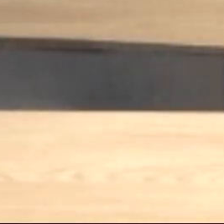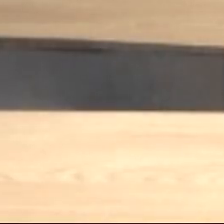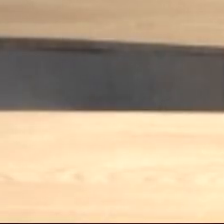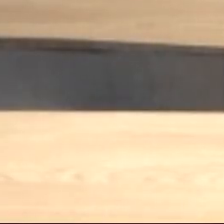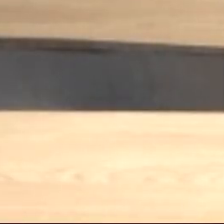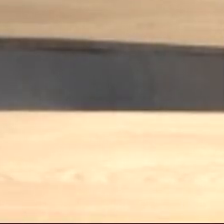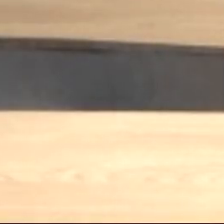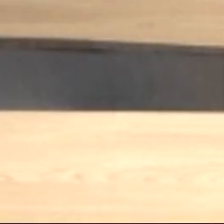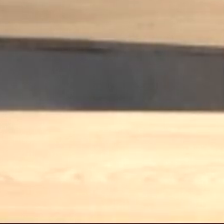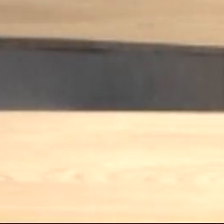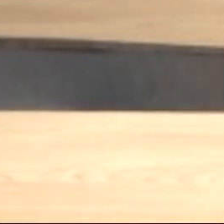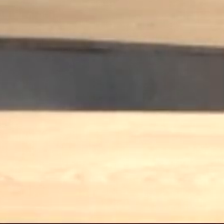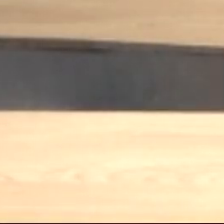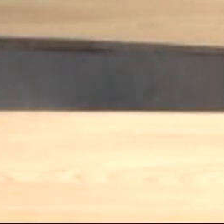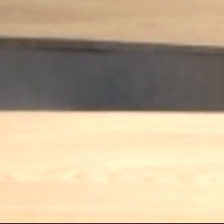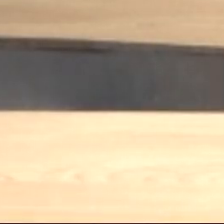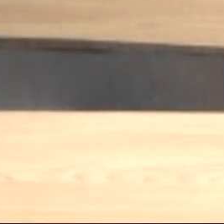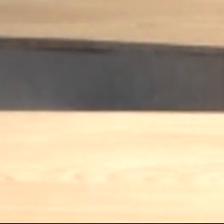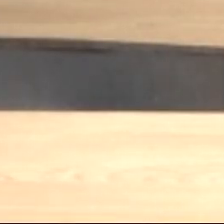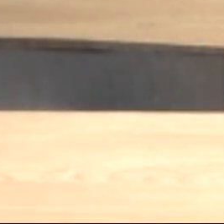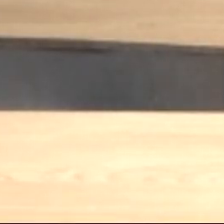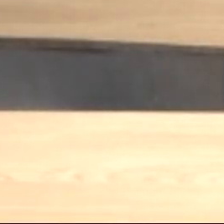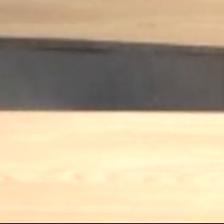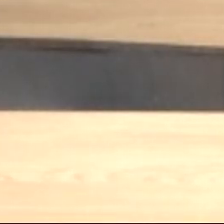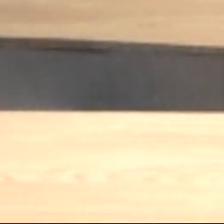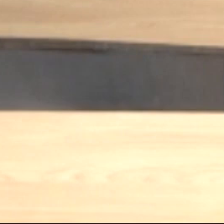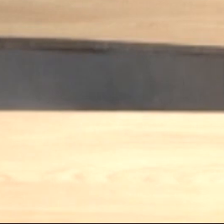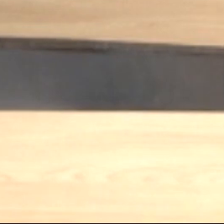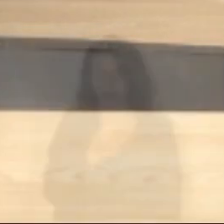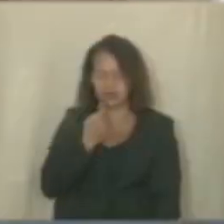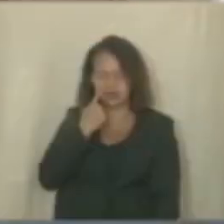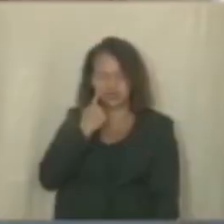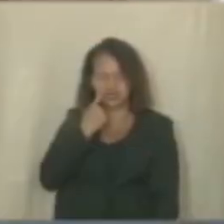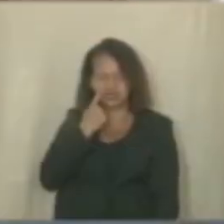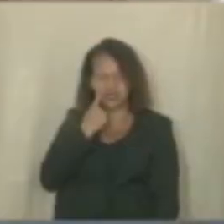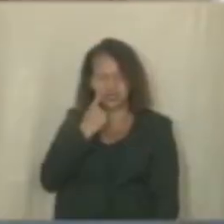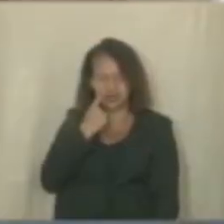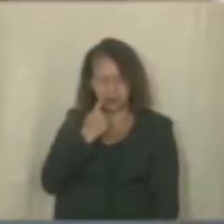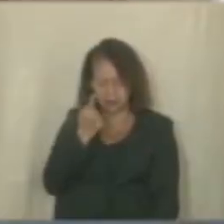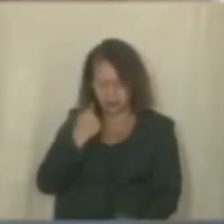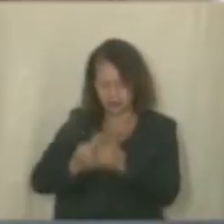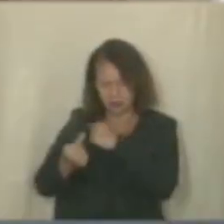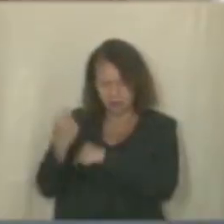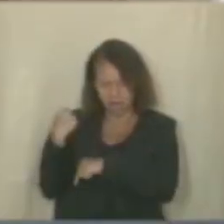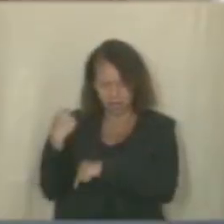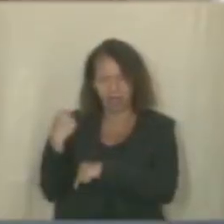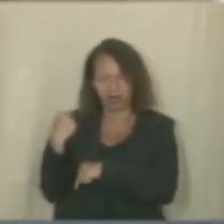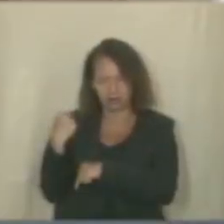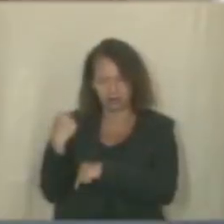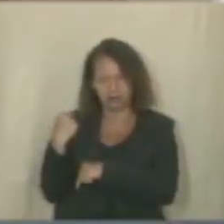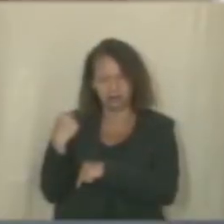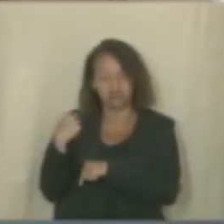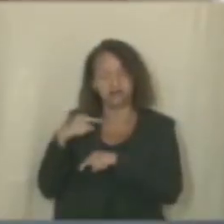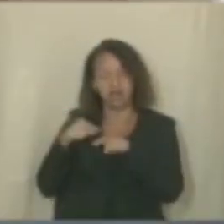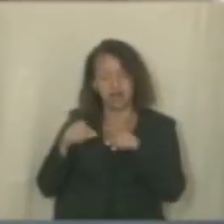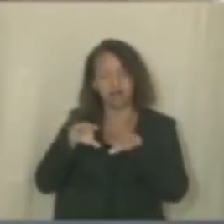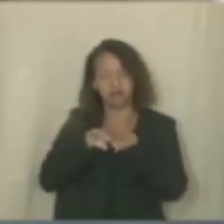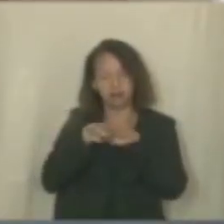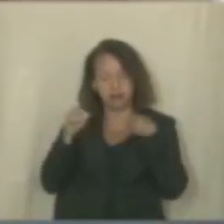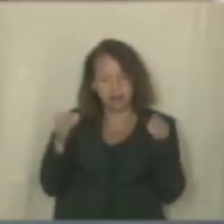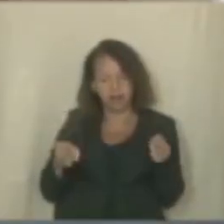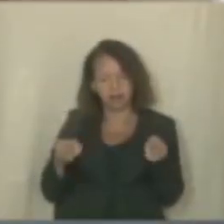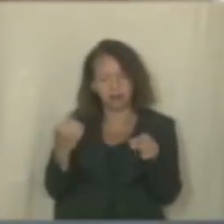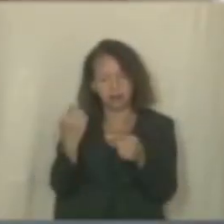trazido pelo parlamentar foi a situação do CAPS Eulampio Cordeiro Na sexta-feira passada, a bancada de oposição,